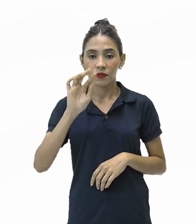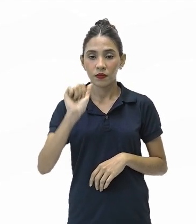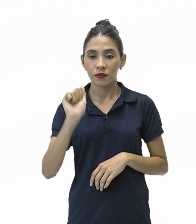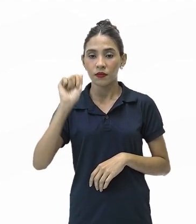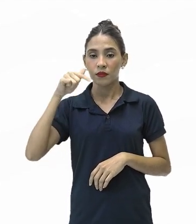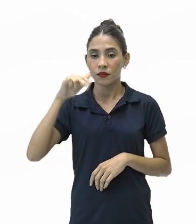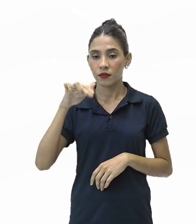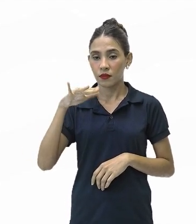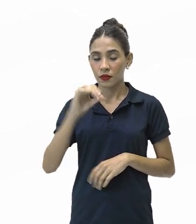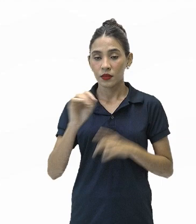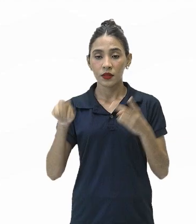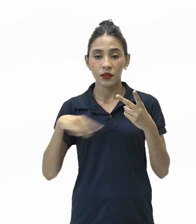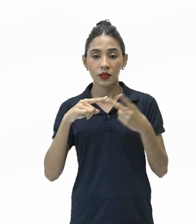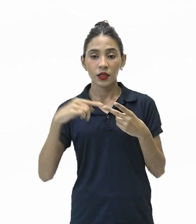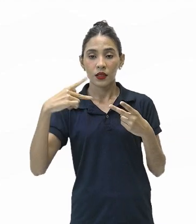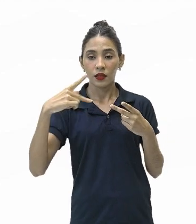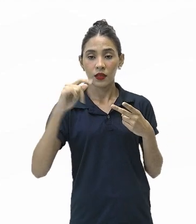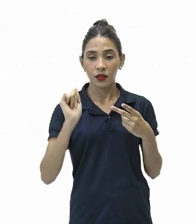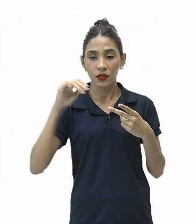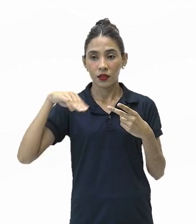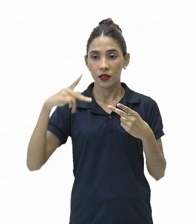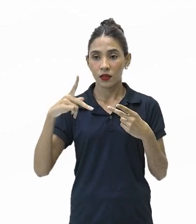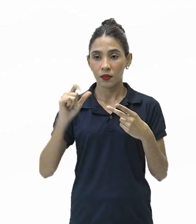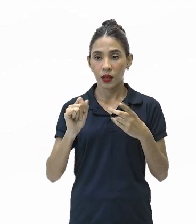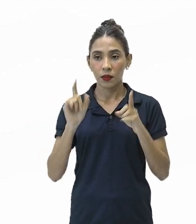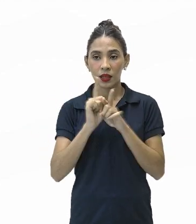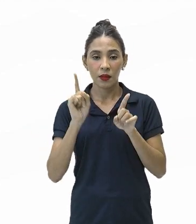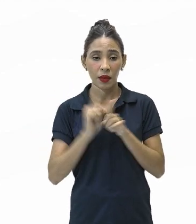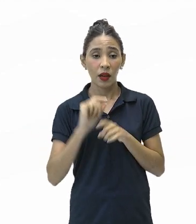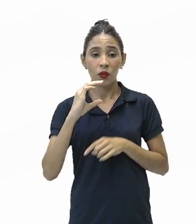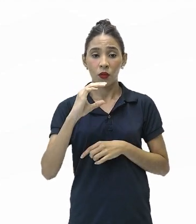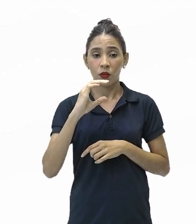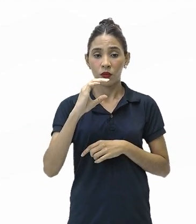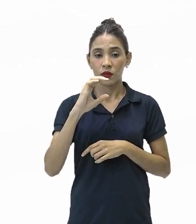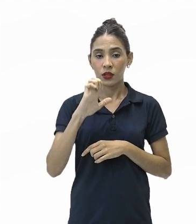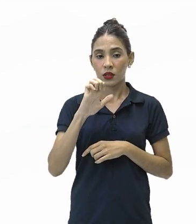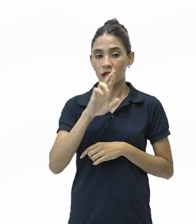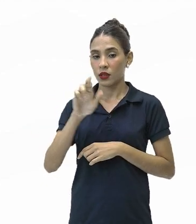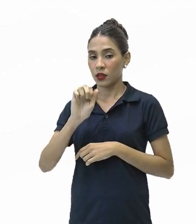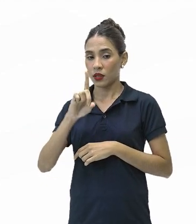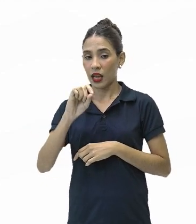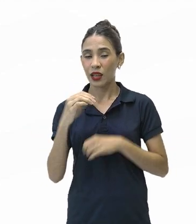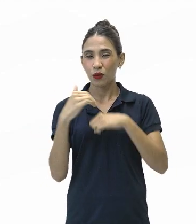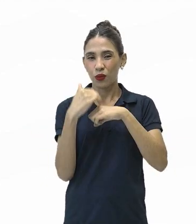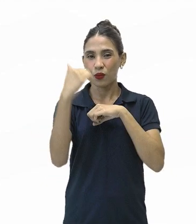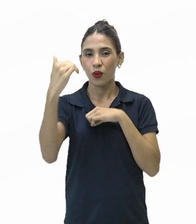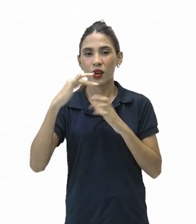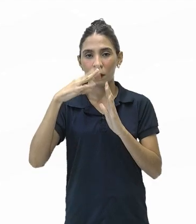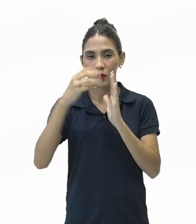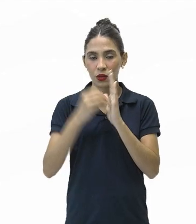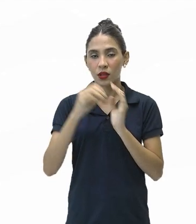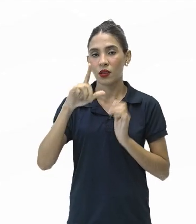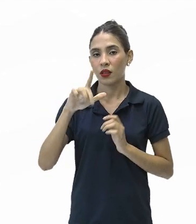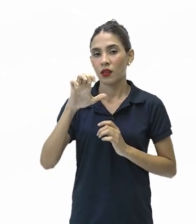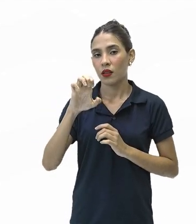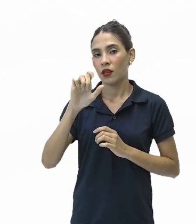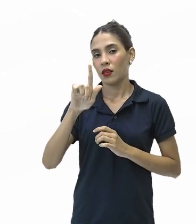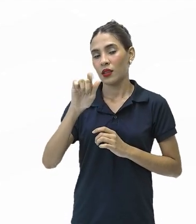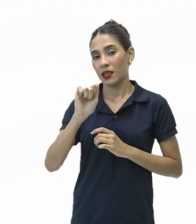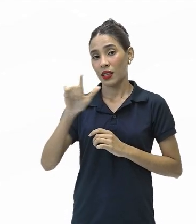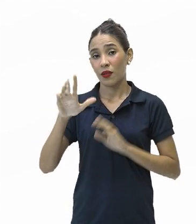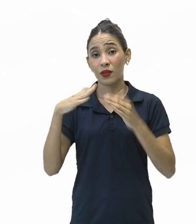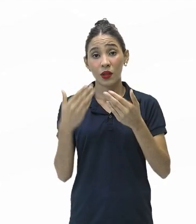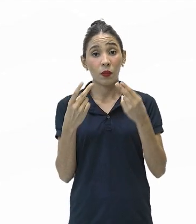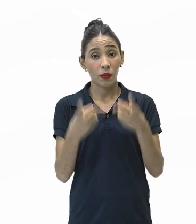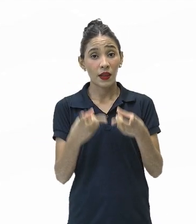né, a Caatinga e o Cerrado, no que diz respeito ao Cerrado fora da Amazônia Legal. Então, observem aí